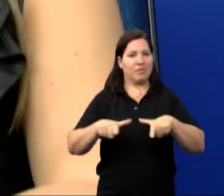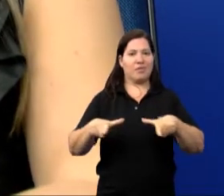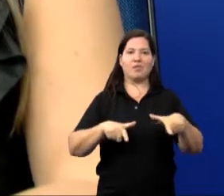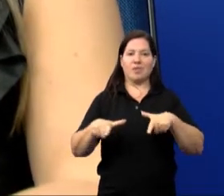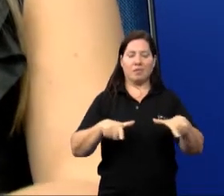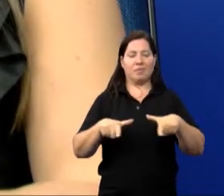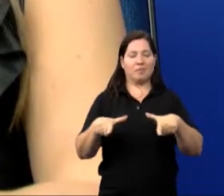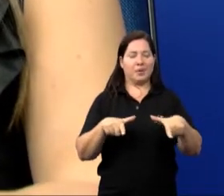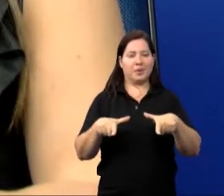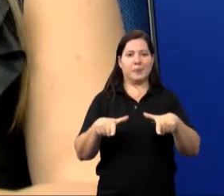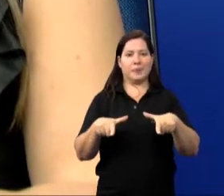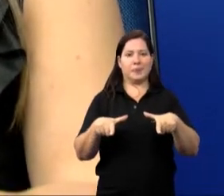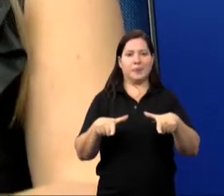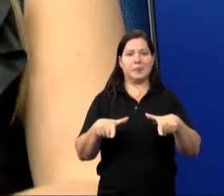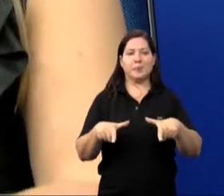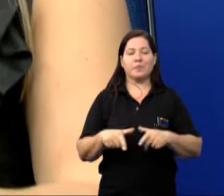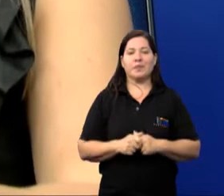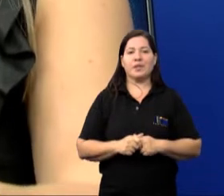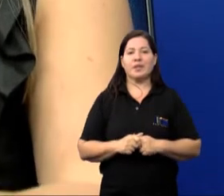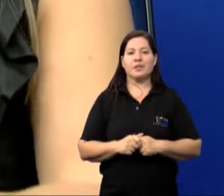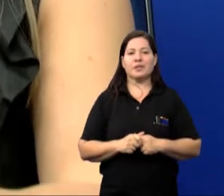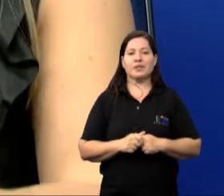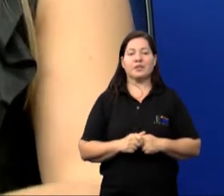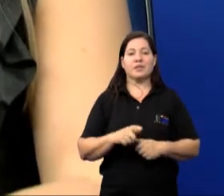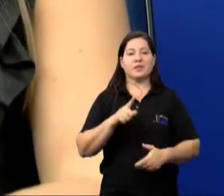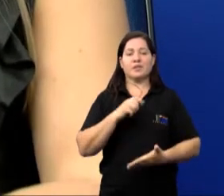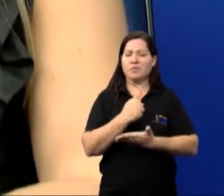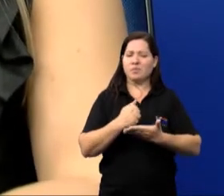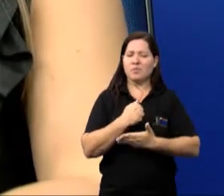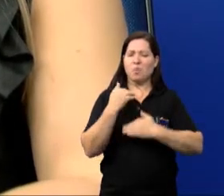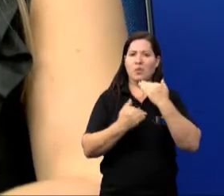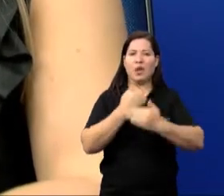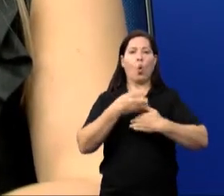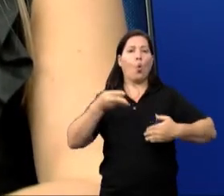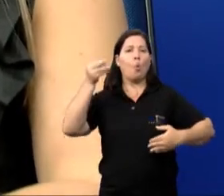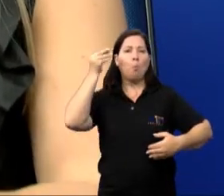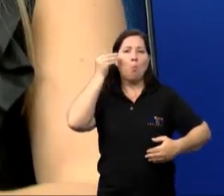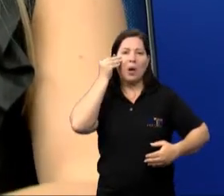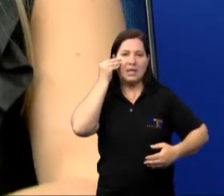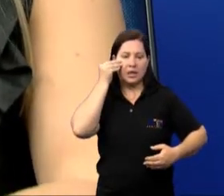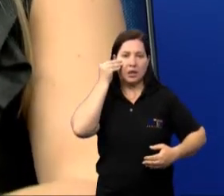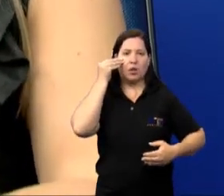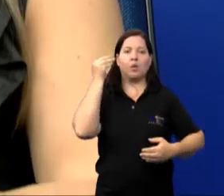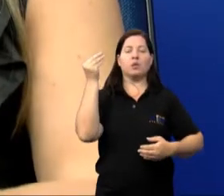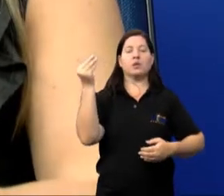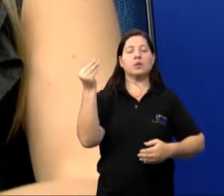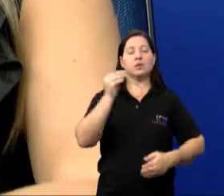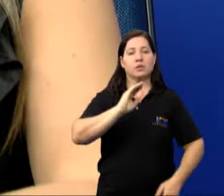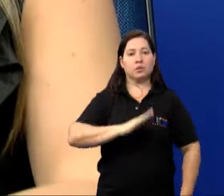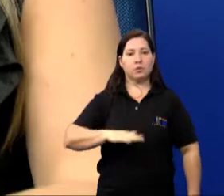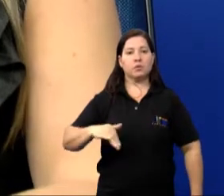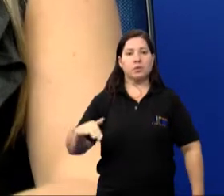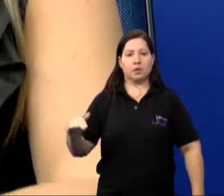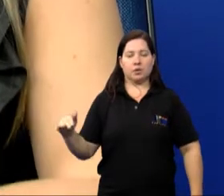nós podemos dizer embasada num processo de humanização das crianças, né? Ou seja, que elas se apropriem daquilo que